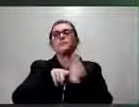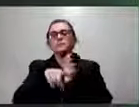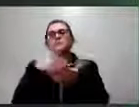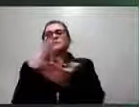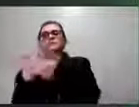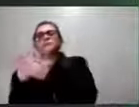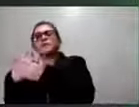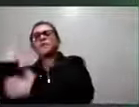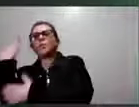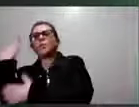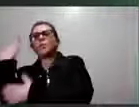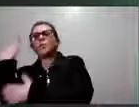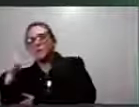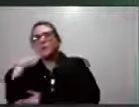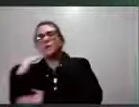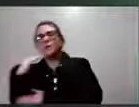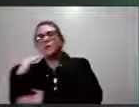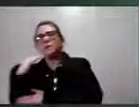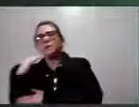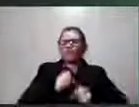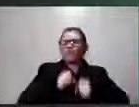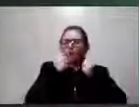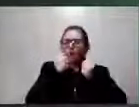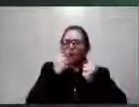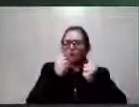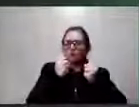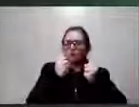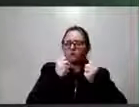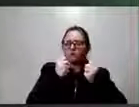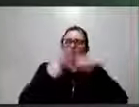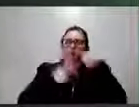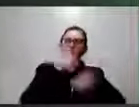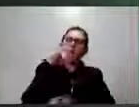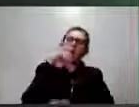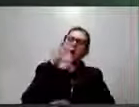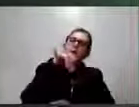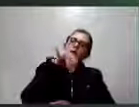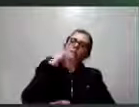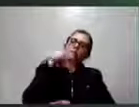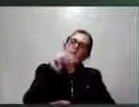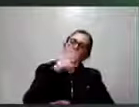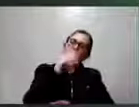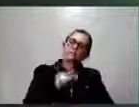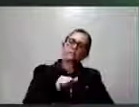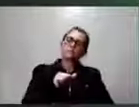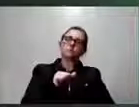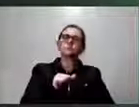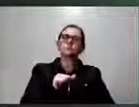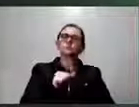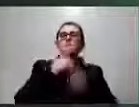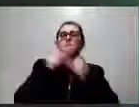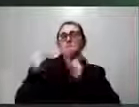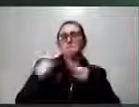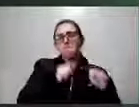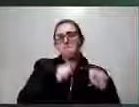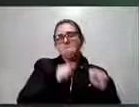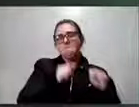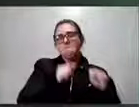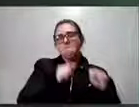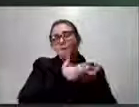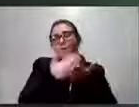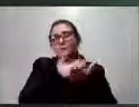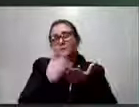orofacial, dor crônica, questões de articulação temporomandibular, podem começar a